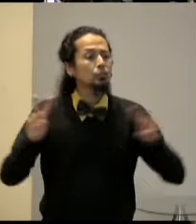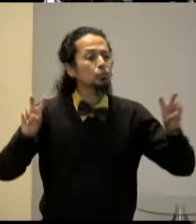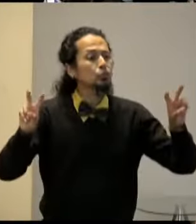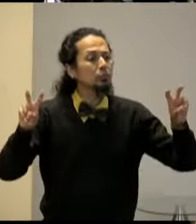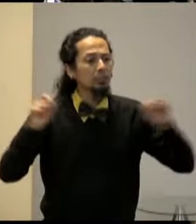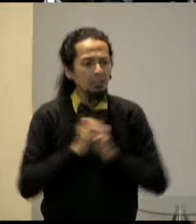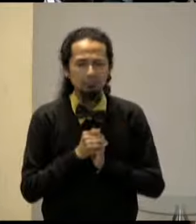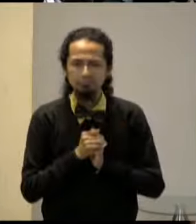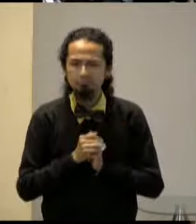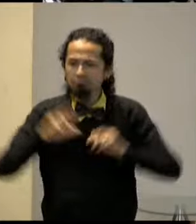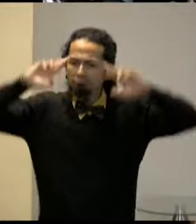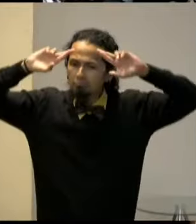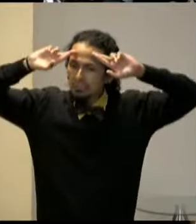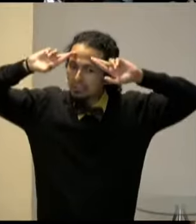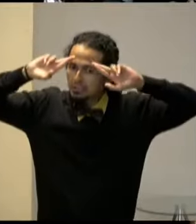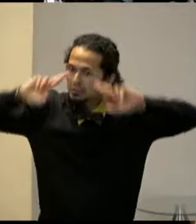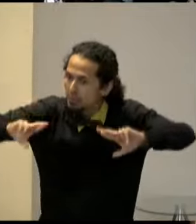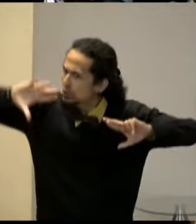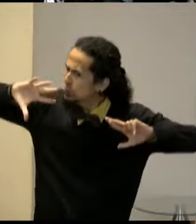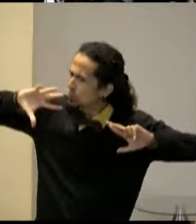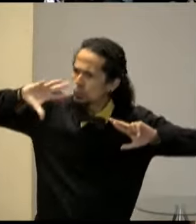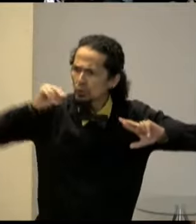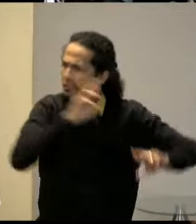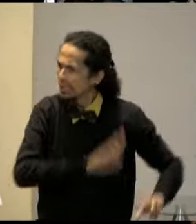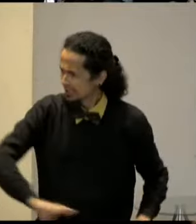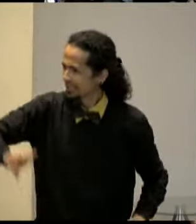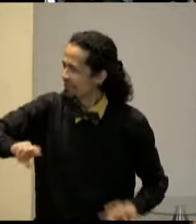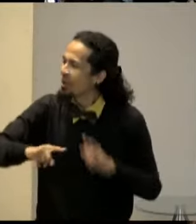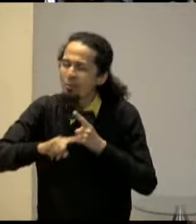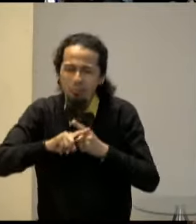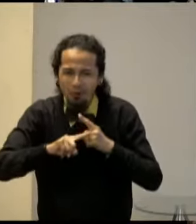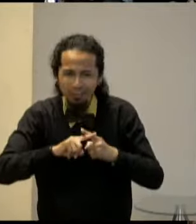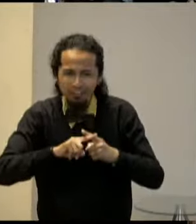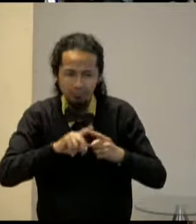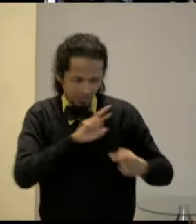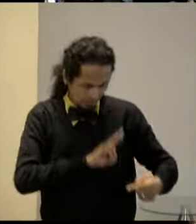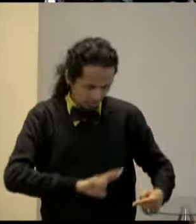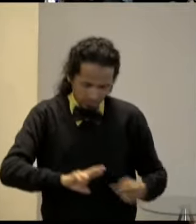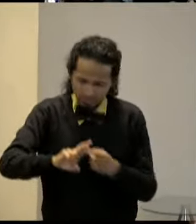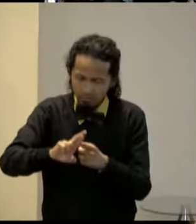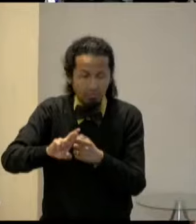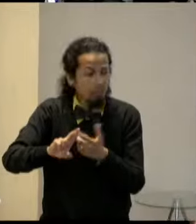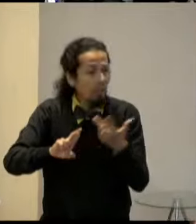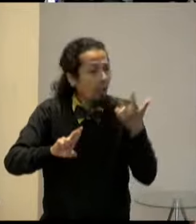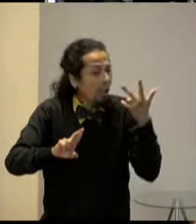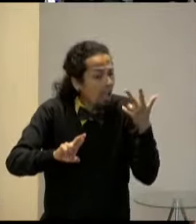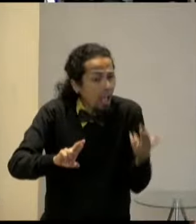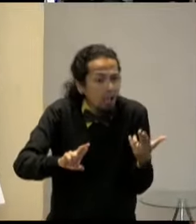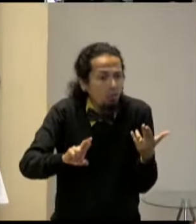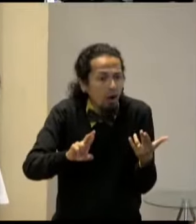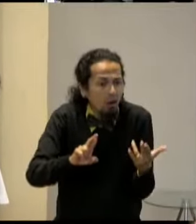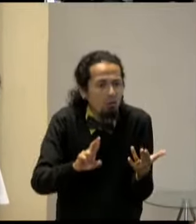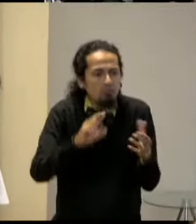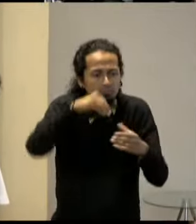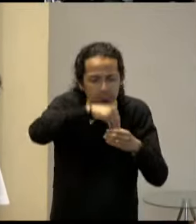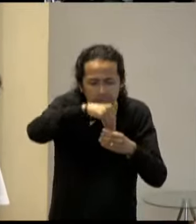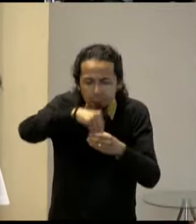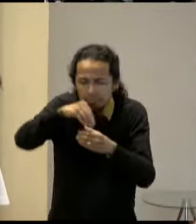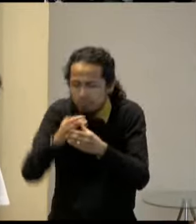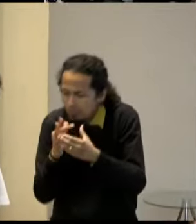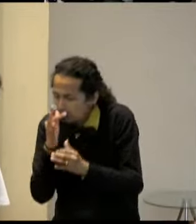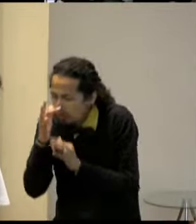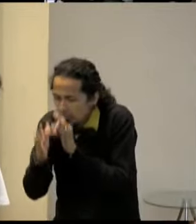a todas as religiões. Afinal, as religiões são como jardim onde cada um cultiva a sua flor. Então, tomara que